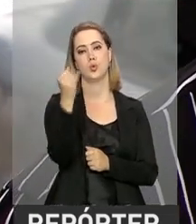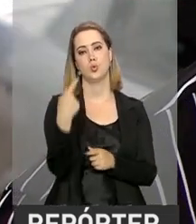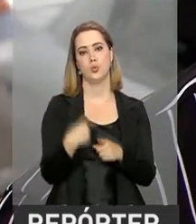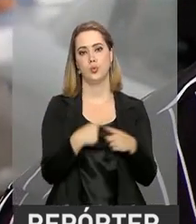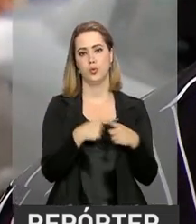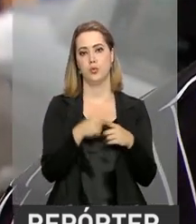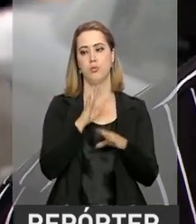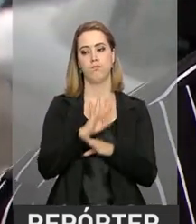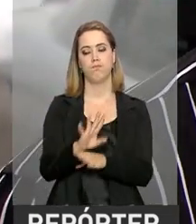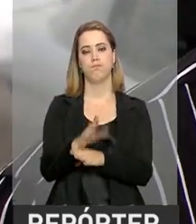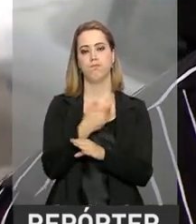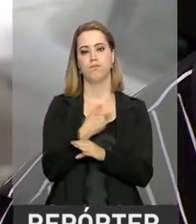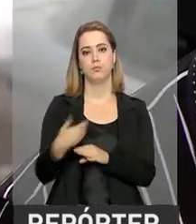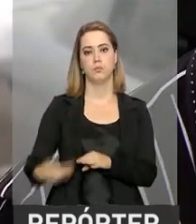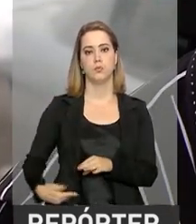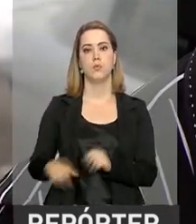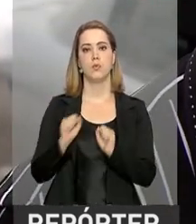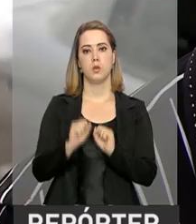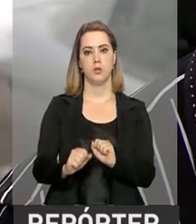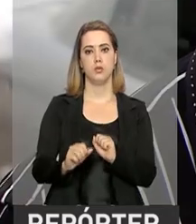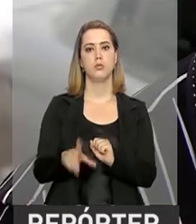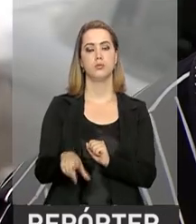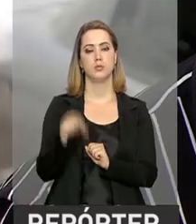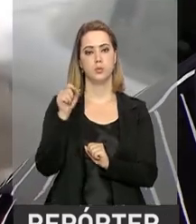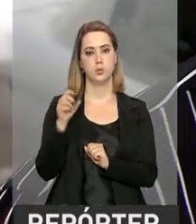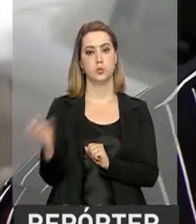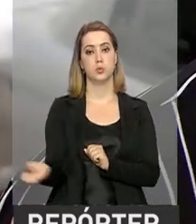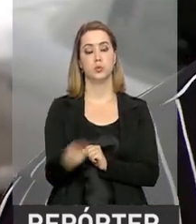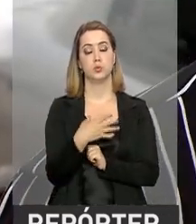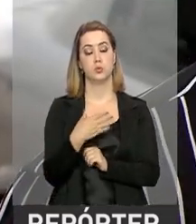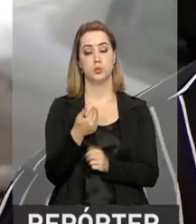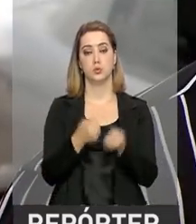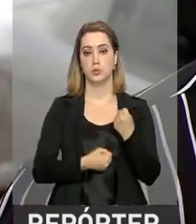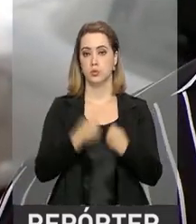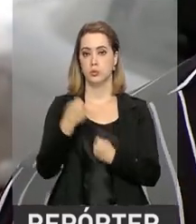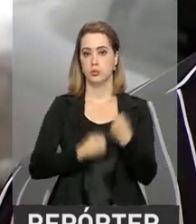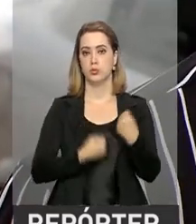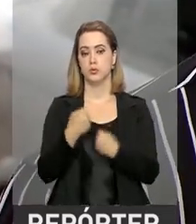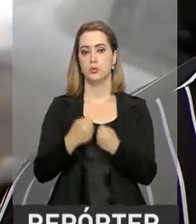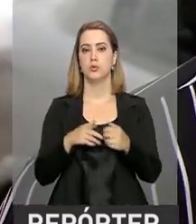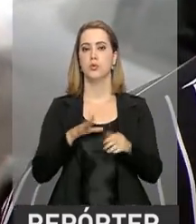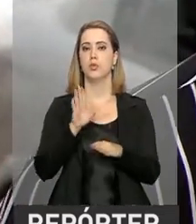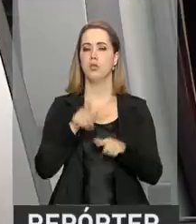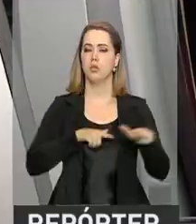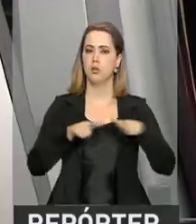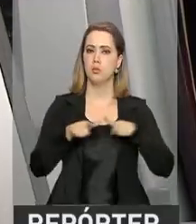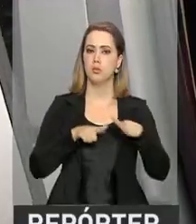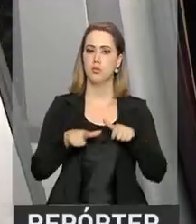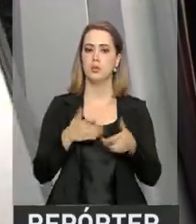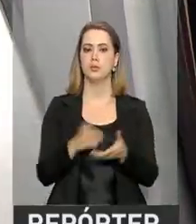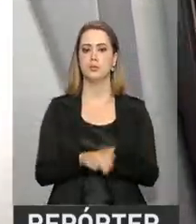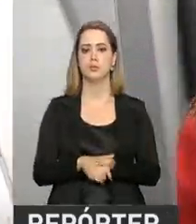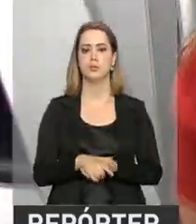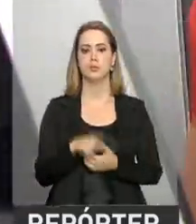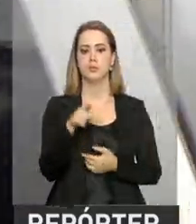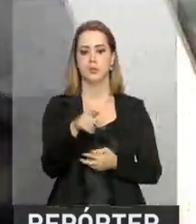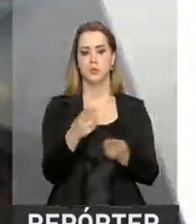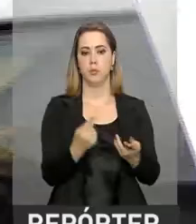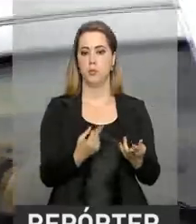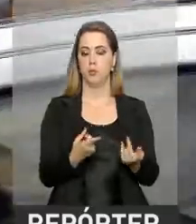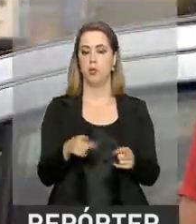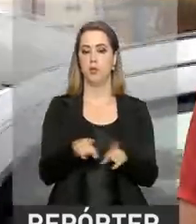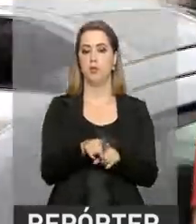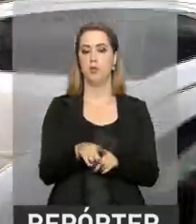eu já já dá oportunidade de tirar o meu carro né para trabalhar cuidar da família assim como seu João os